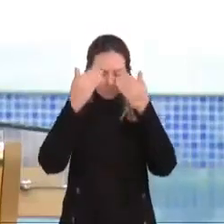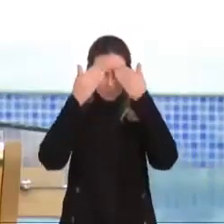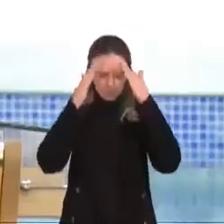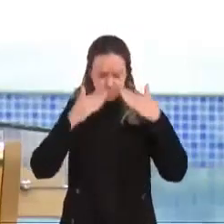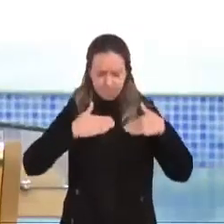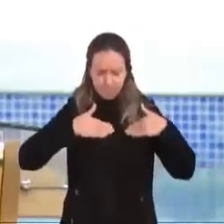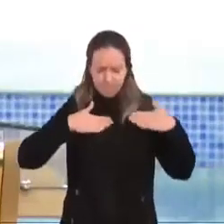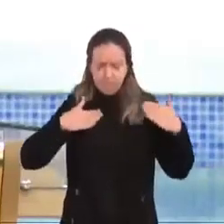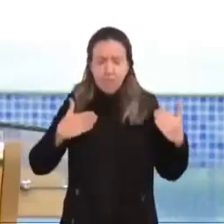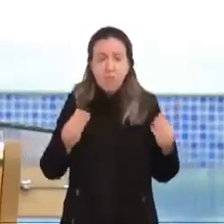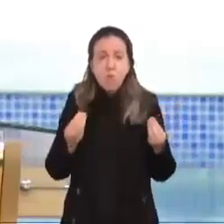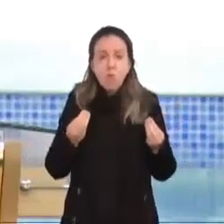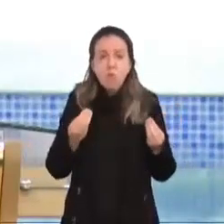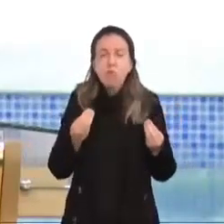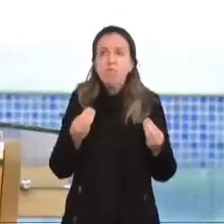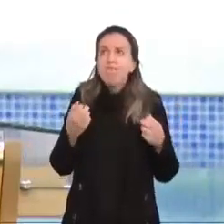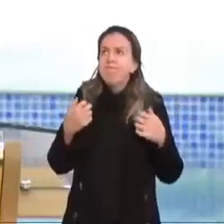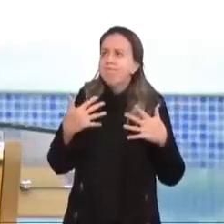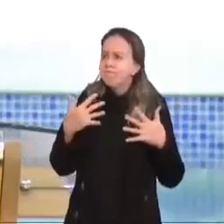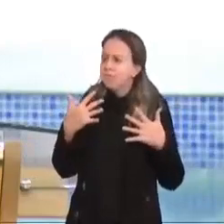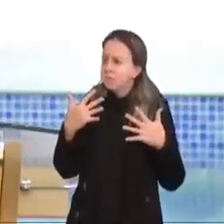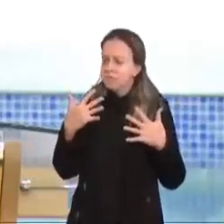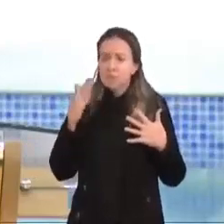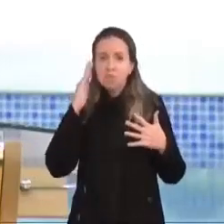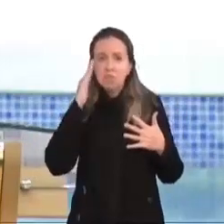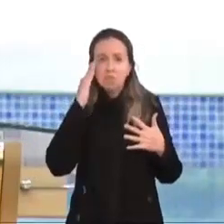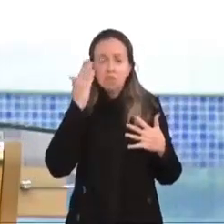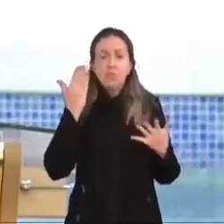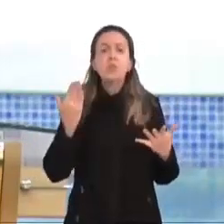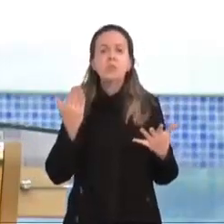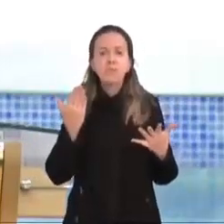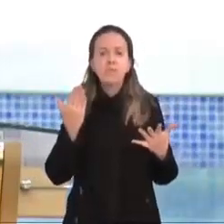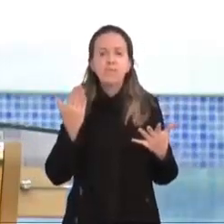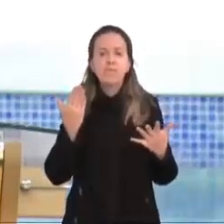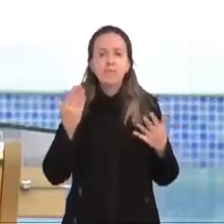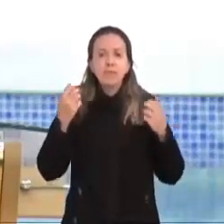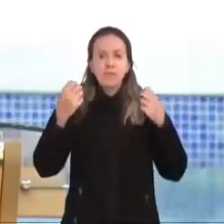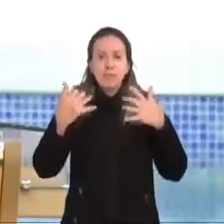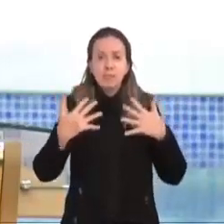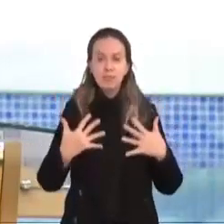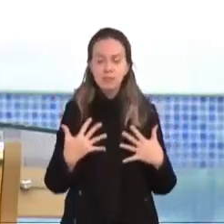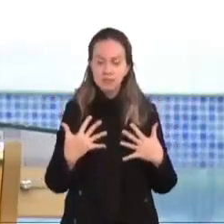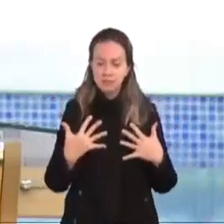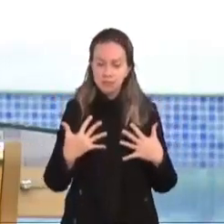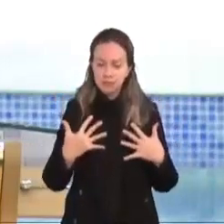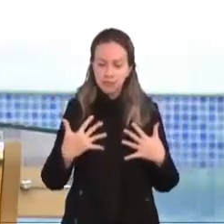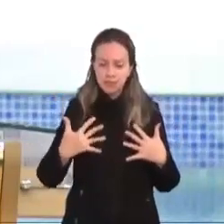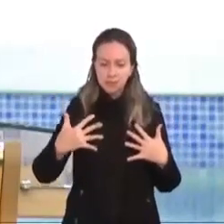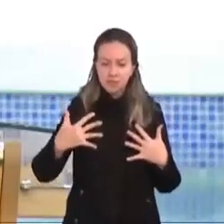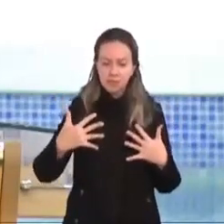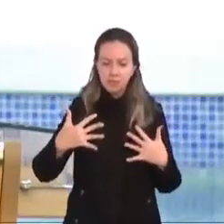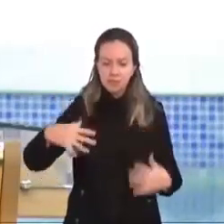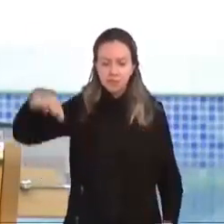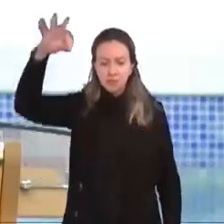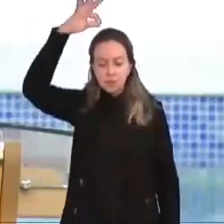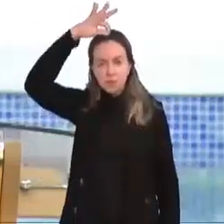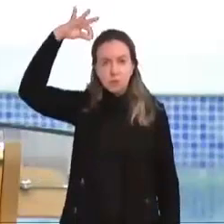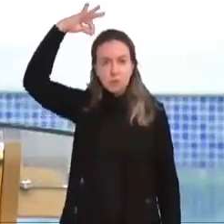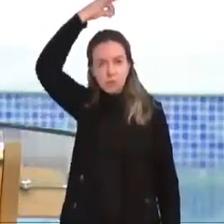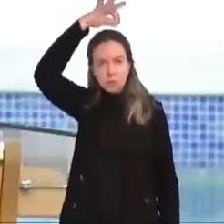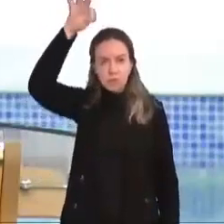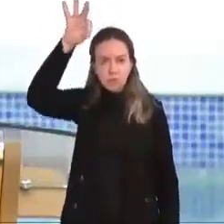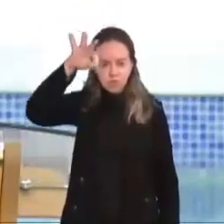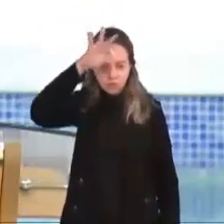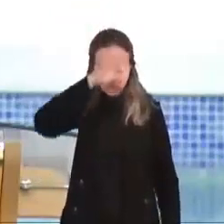da forma correta, buscarmos então extrair algumas lições espirituais, práticas e